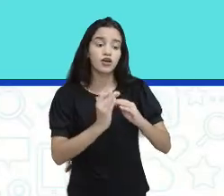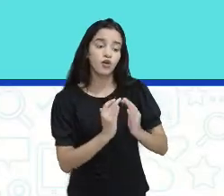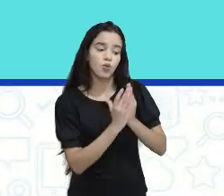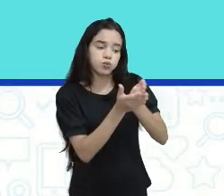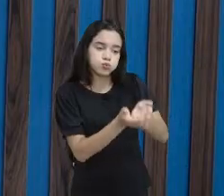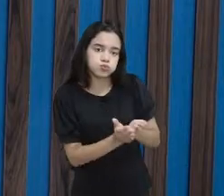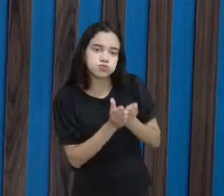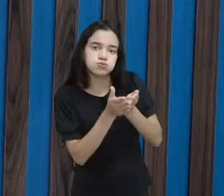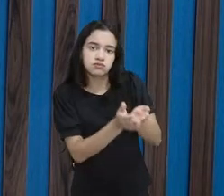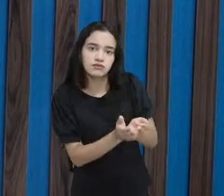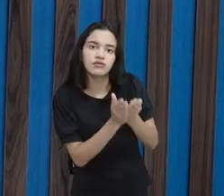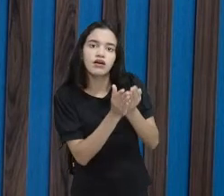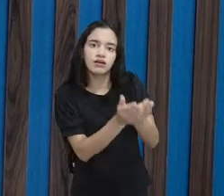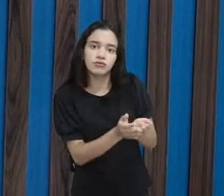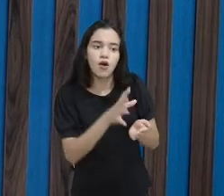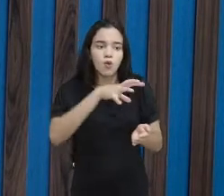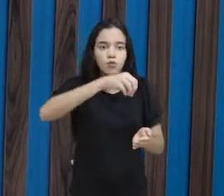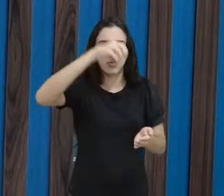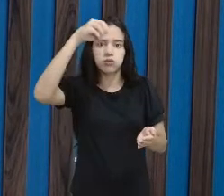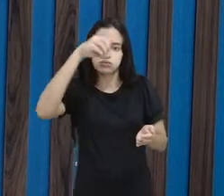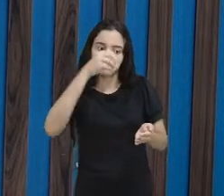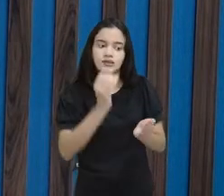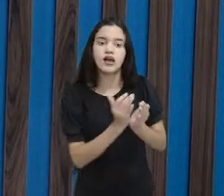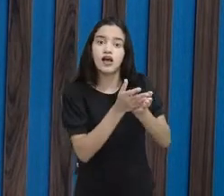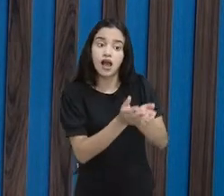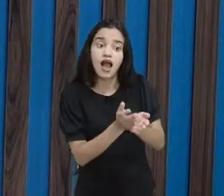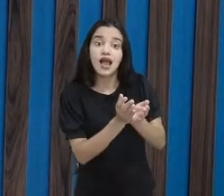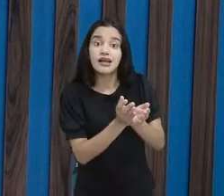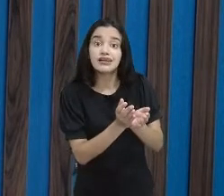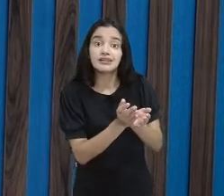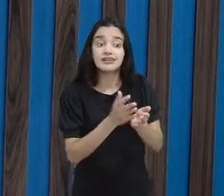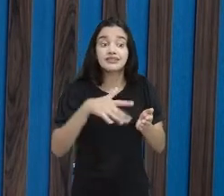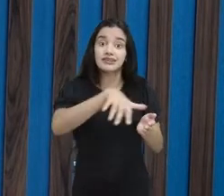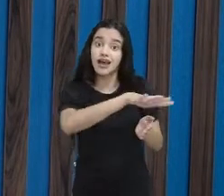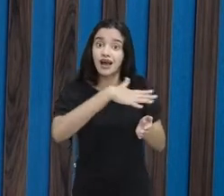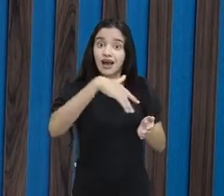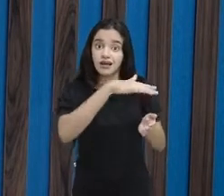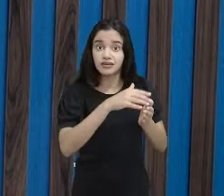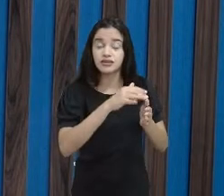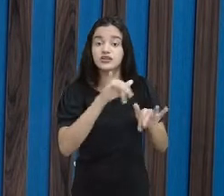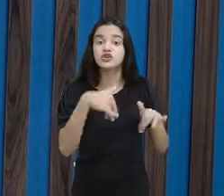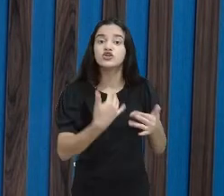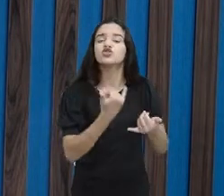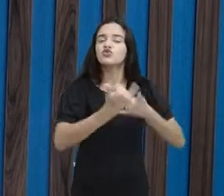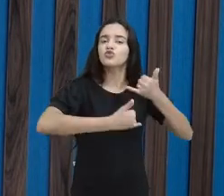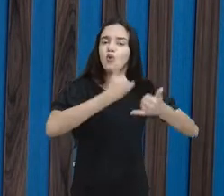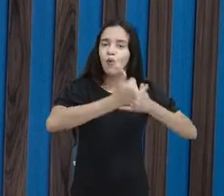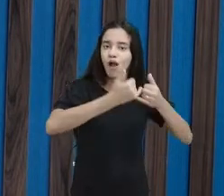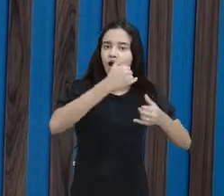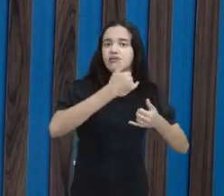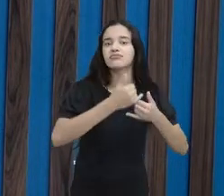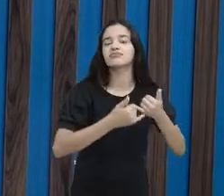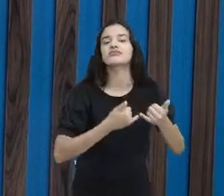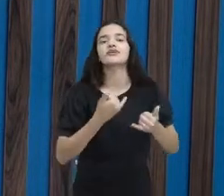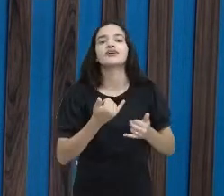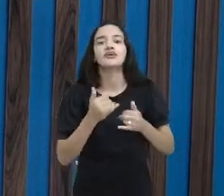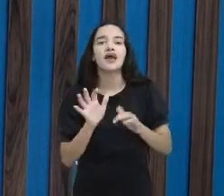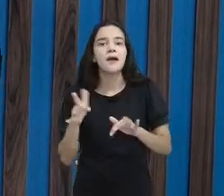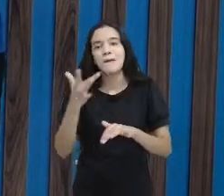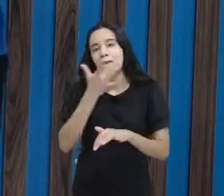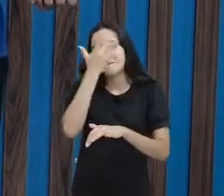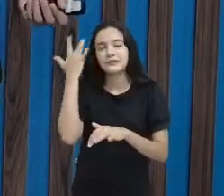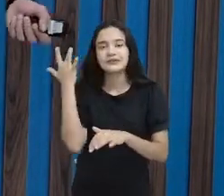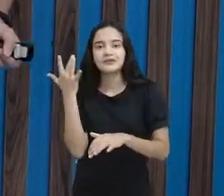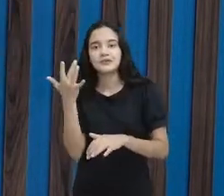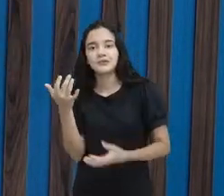daqueles fechados, né, e jogavam. Porque imagina, você ir jogar lá no espaço totalmente aberto. Quando alguém bateu a bola